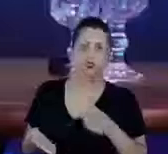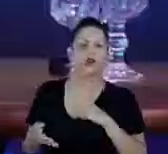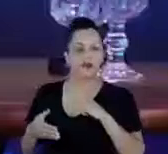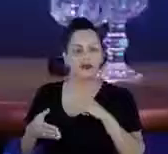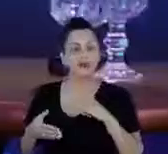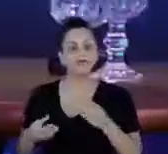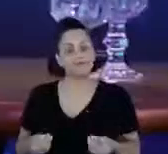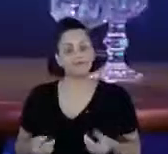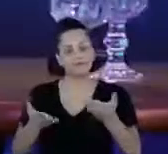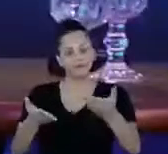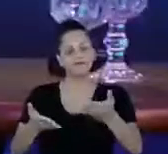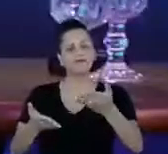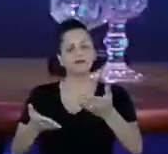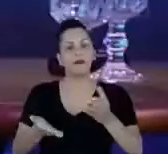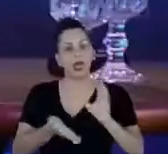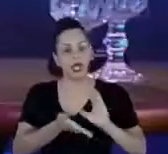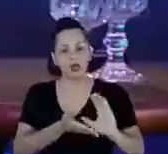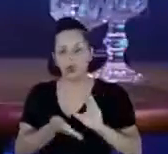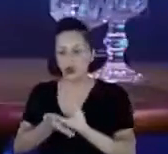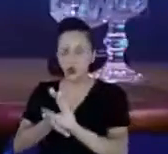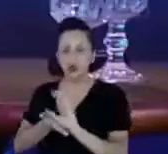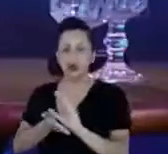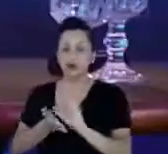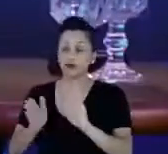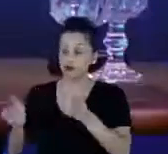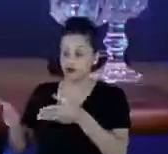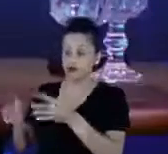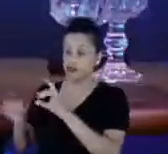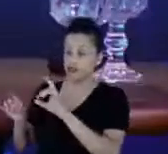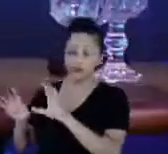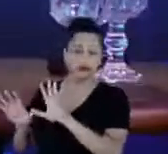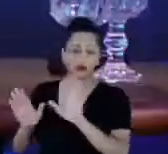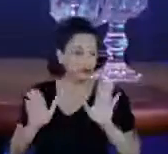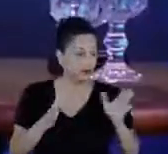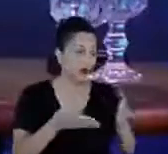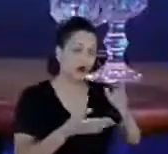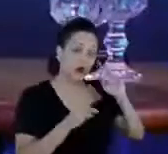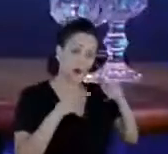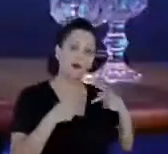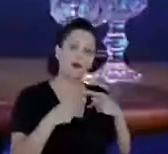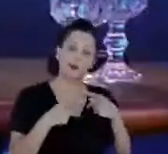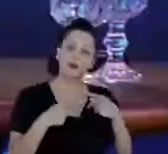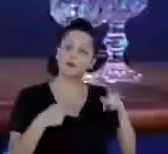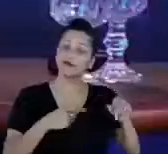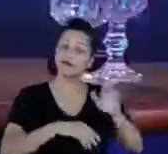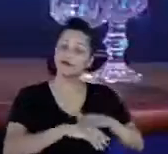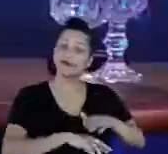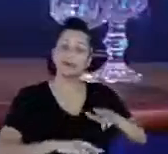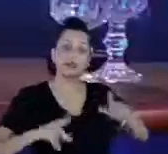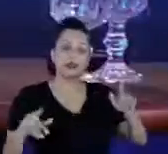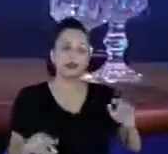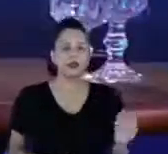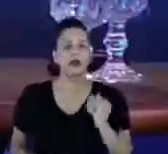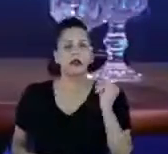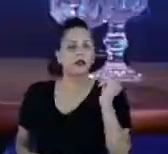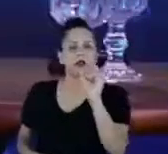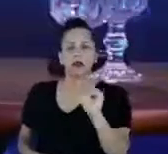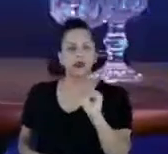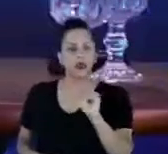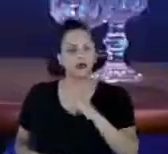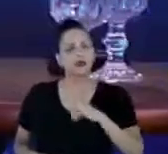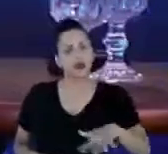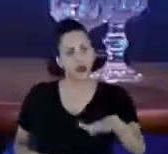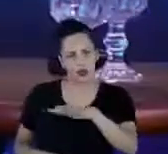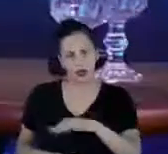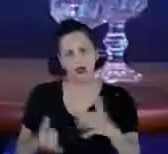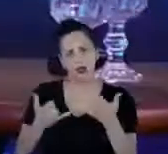recursos do lado mano aonde Faça a diferença né E que eu acho importante mesmo para o setor como elétrico em